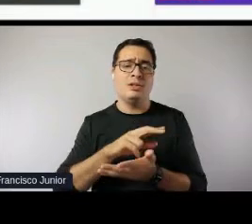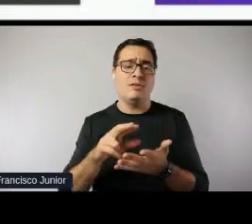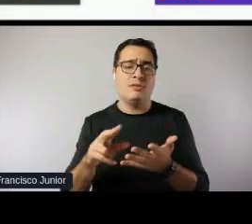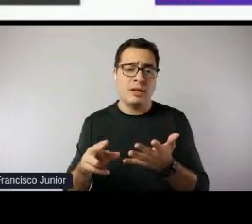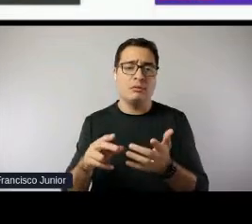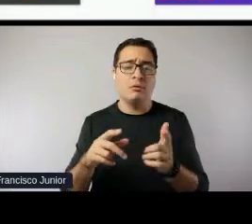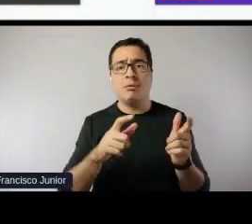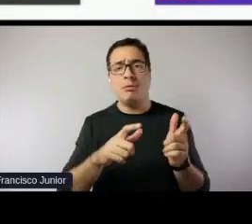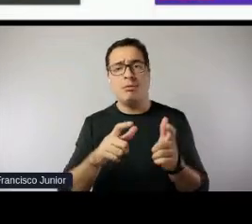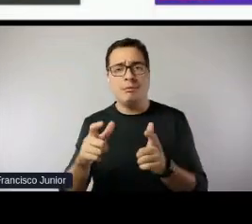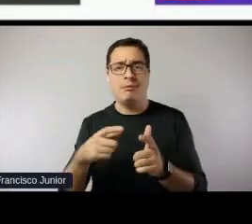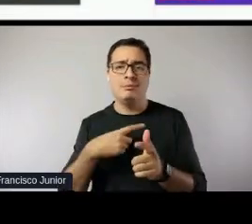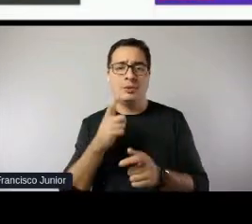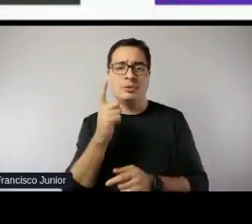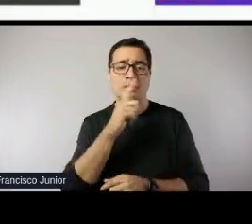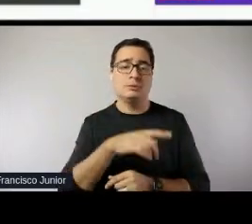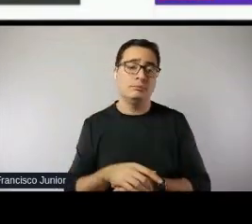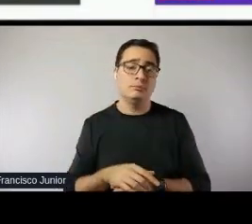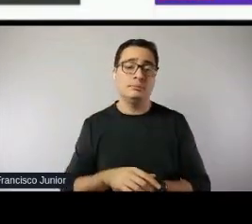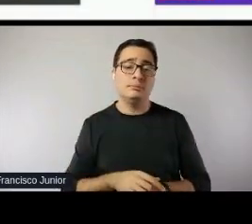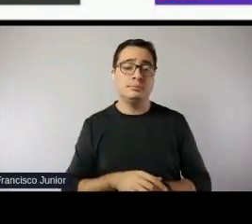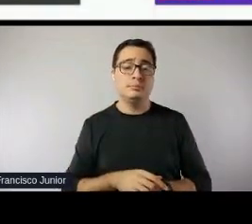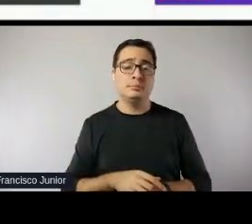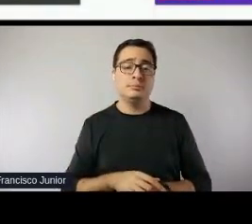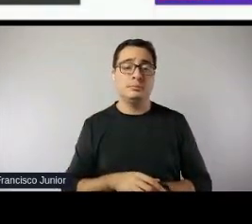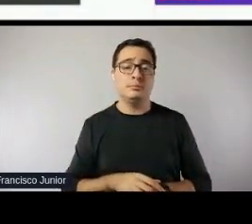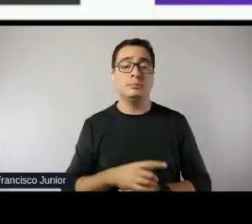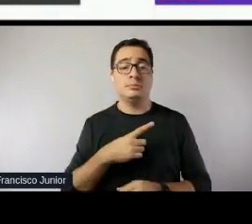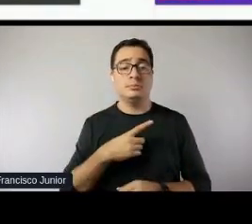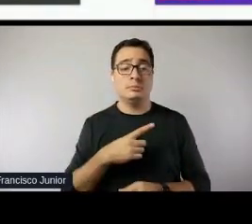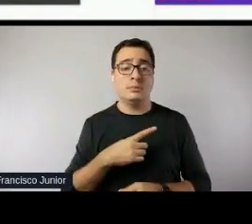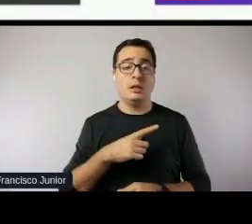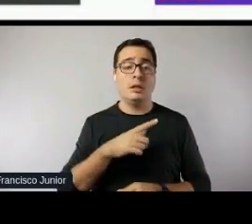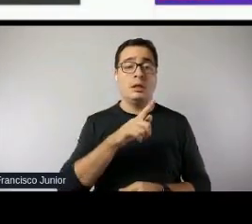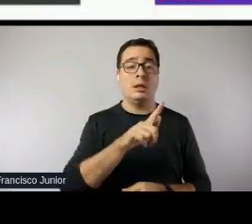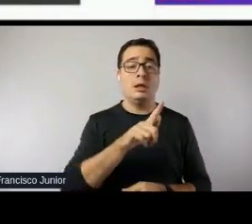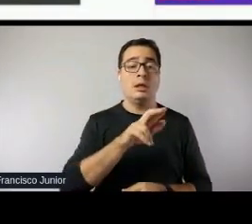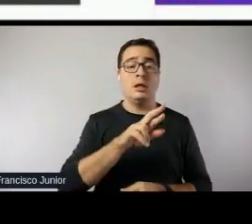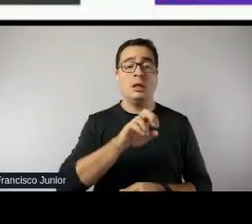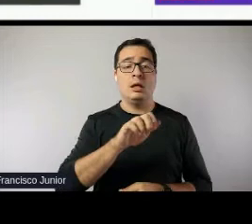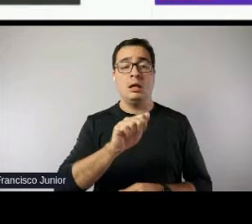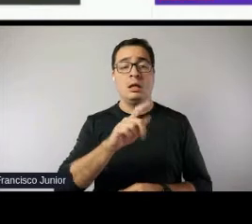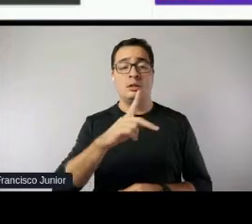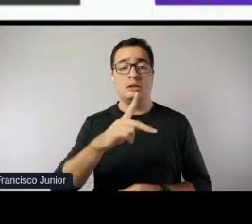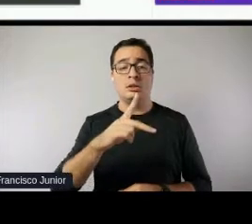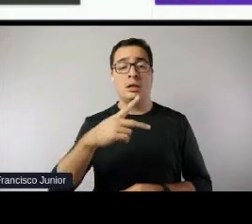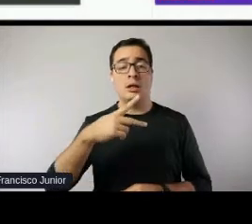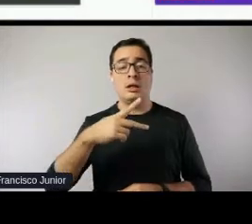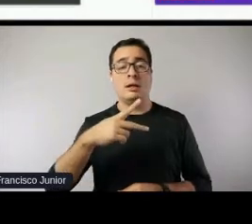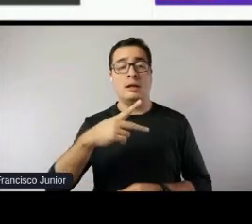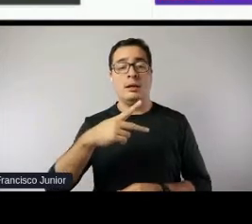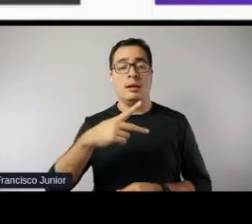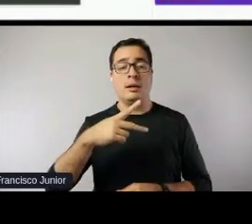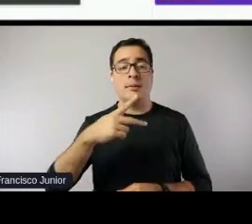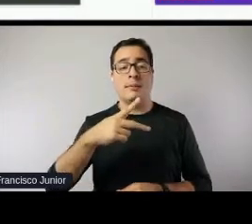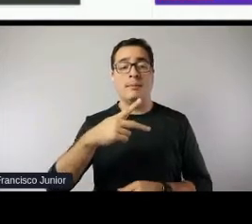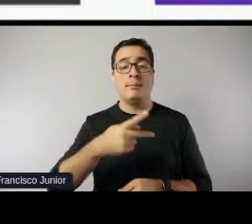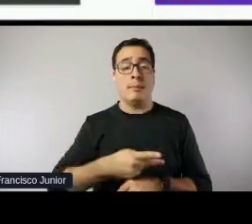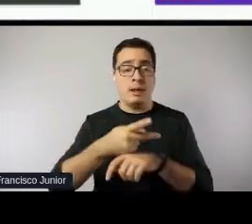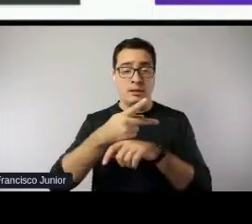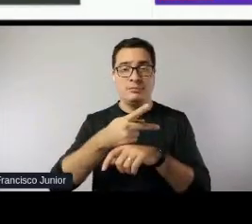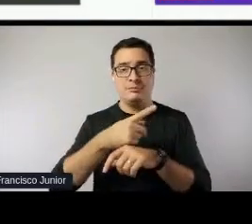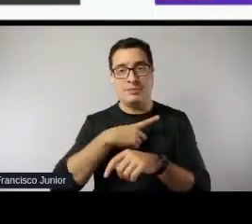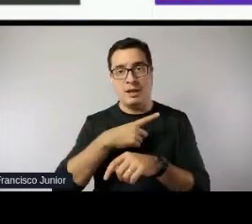categorias, né? Então a gente aí, eventualmente, tem o Great Place to Work, né? Com melhores empresas ali em tecnologia